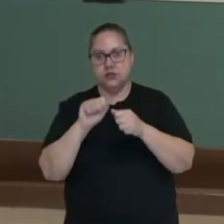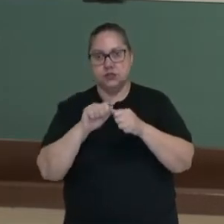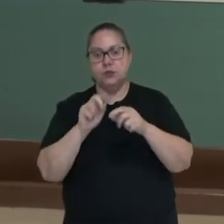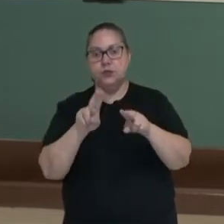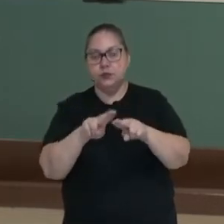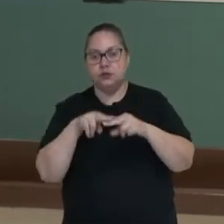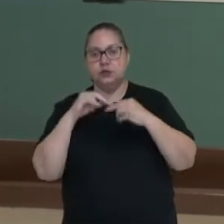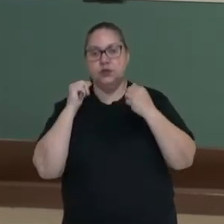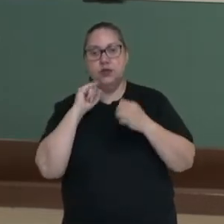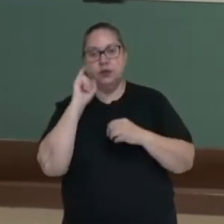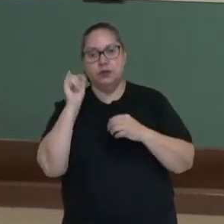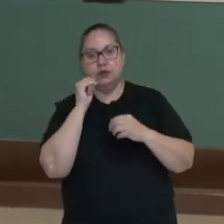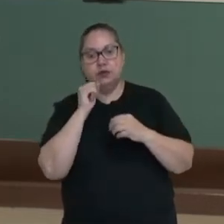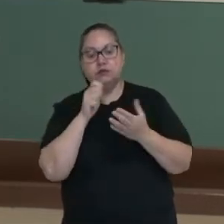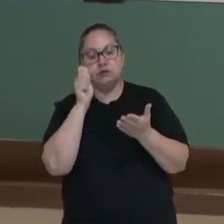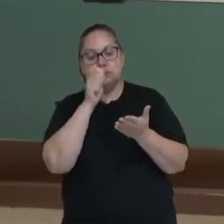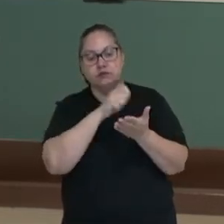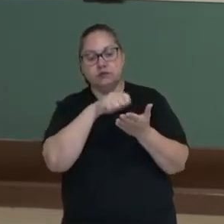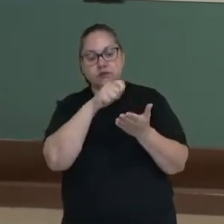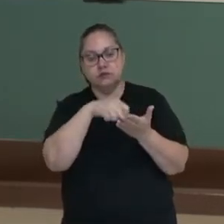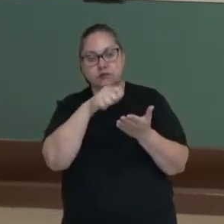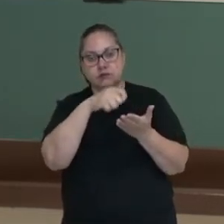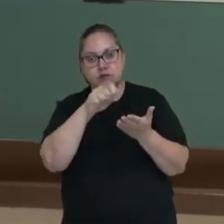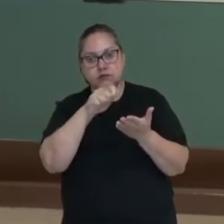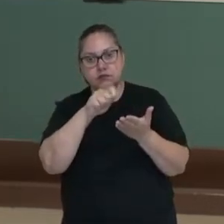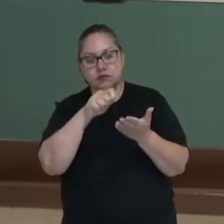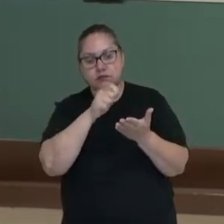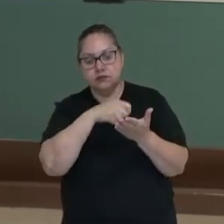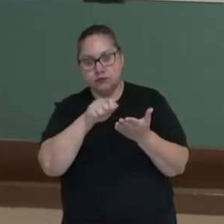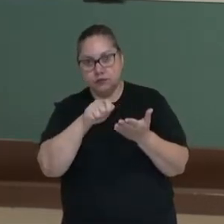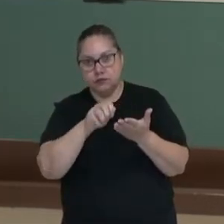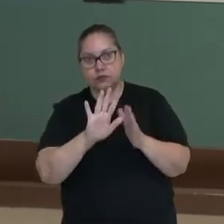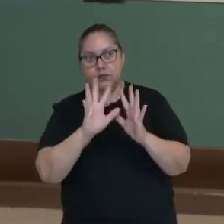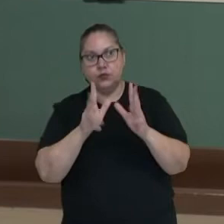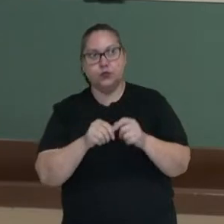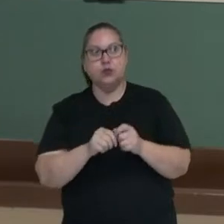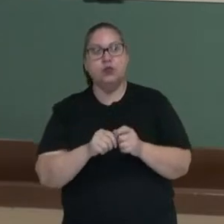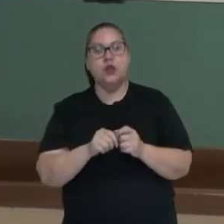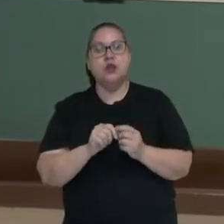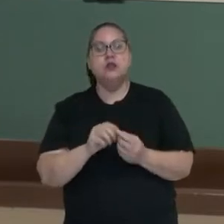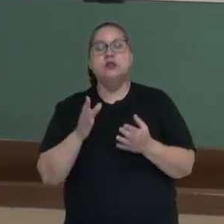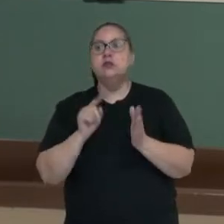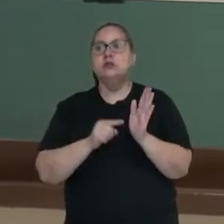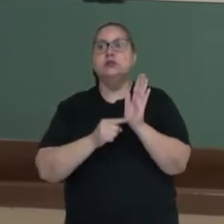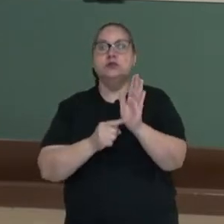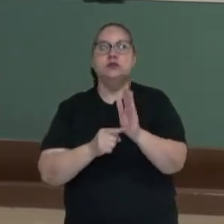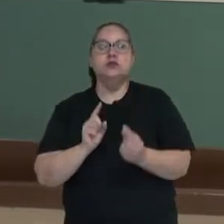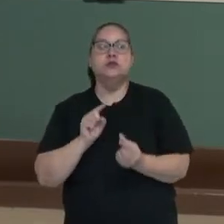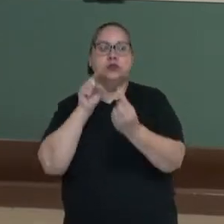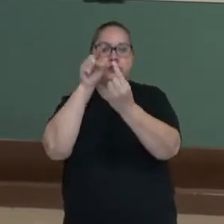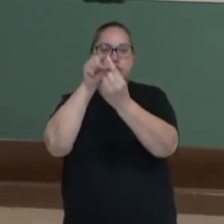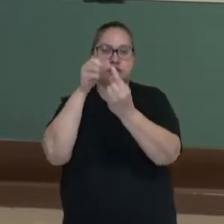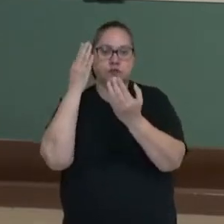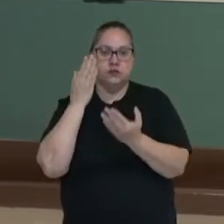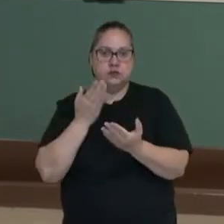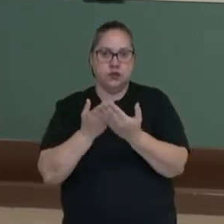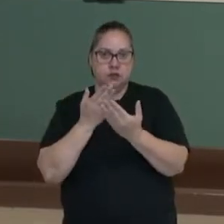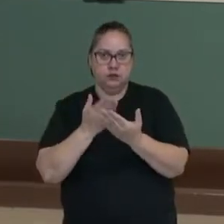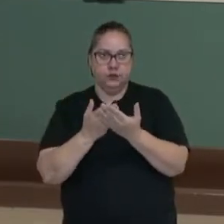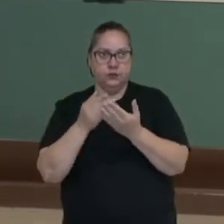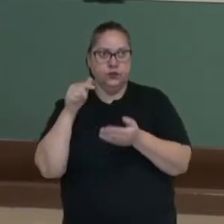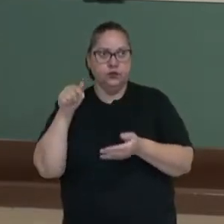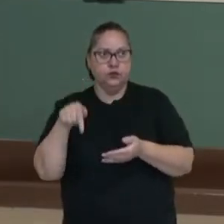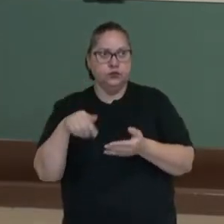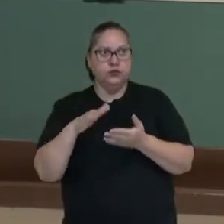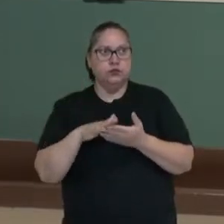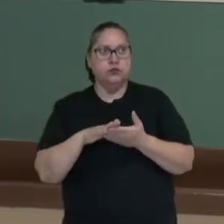isso é importante fazer os registros, as anotações. E eu apresento os objetivos dessa